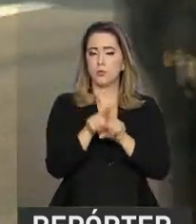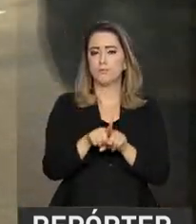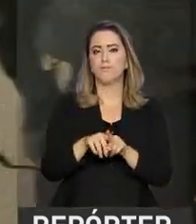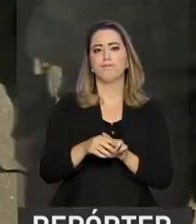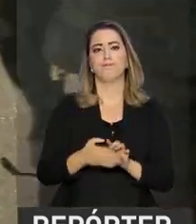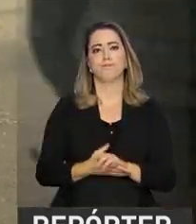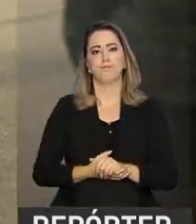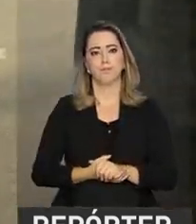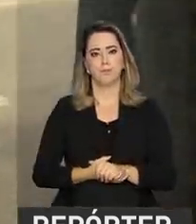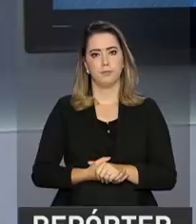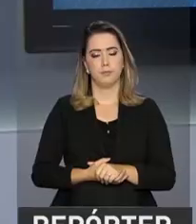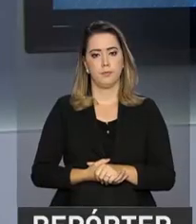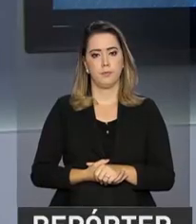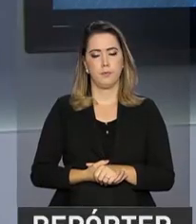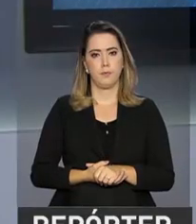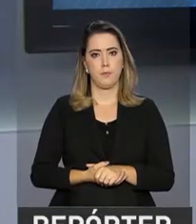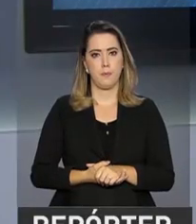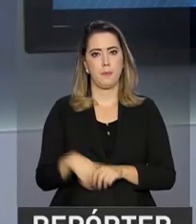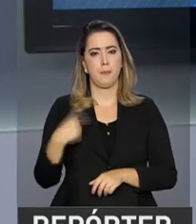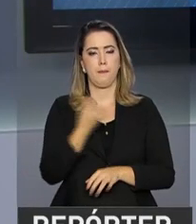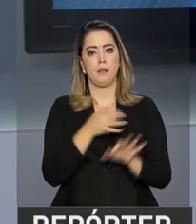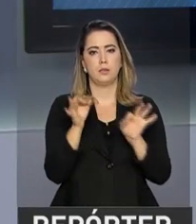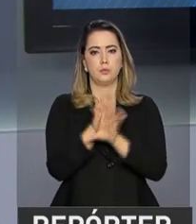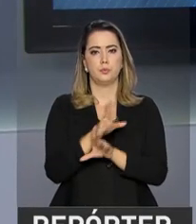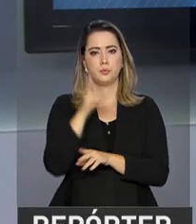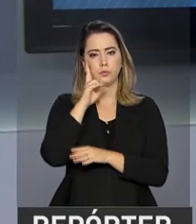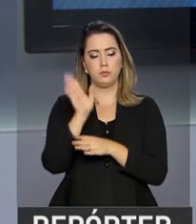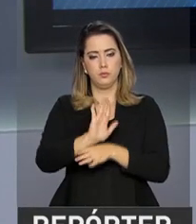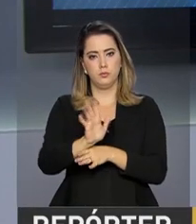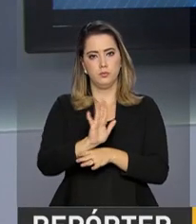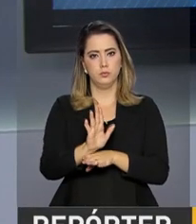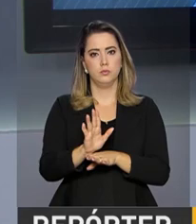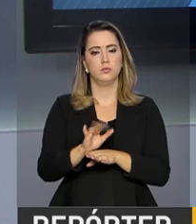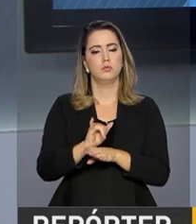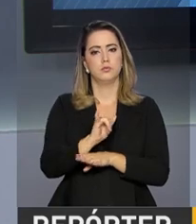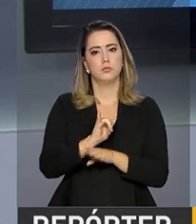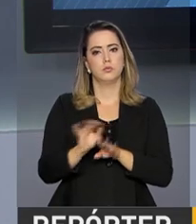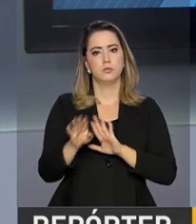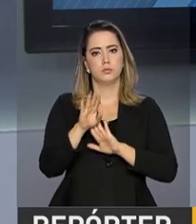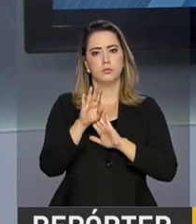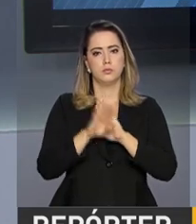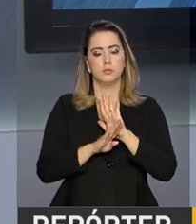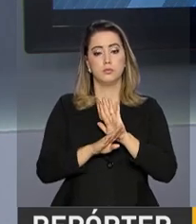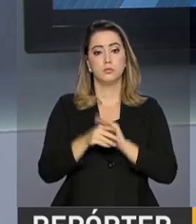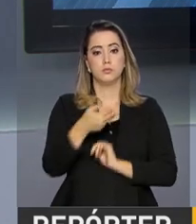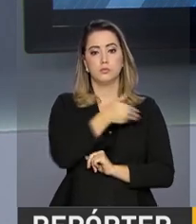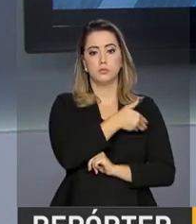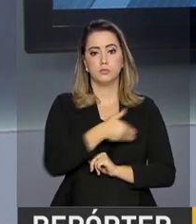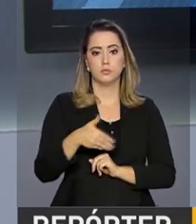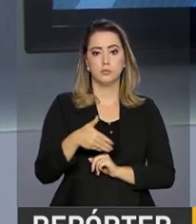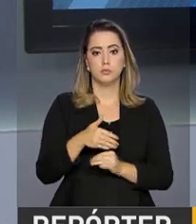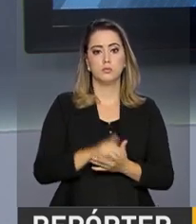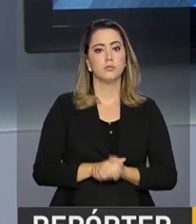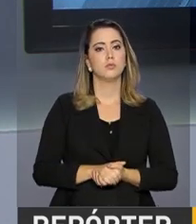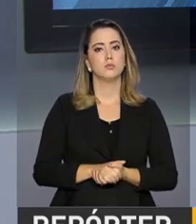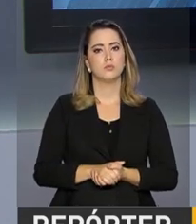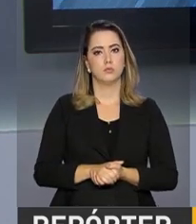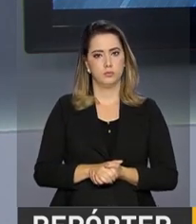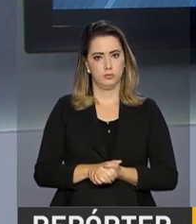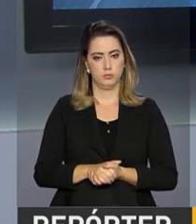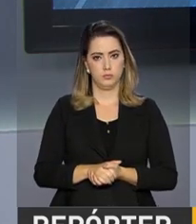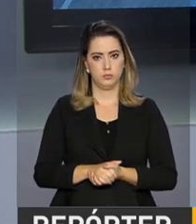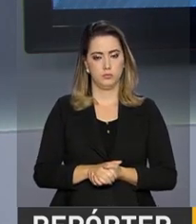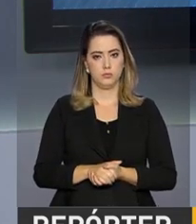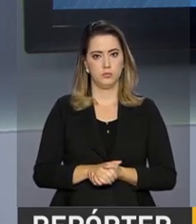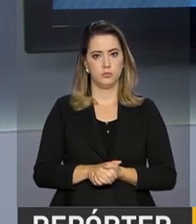de dezembro. Nós ficamos por aqui. Você pode rever as reportagens no YouTube e toda a nossa programação também está na página